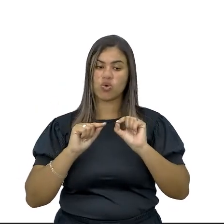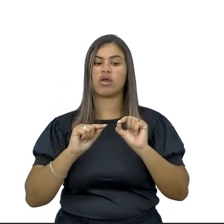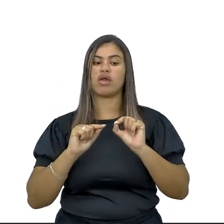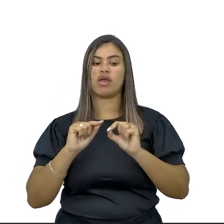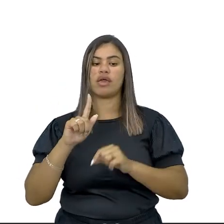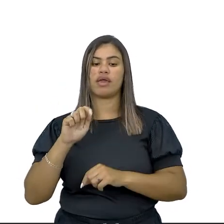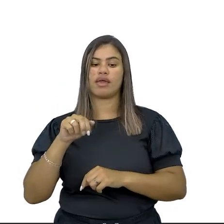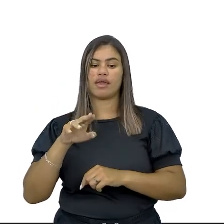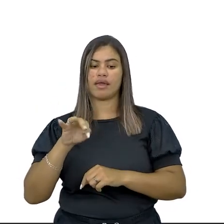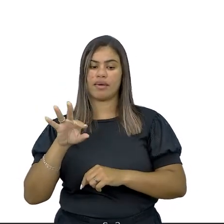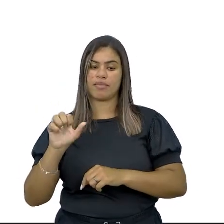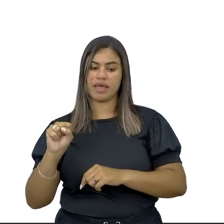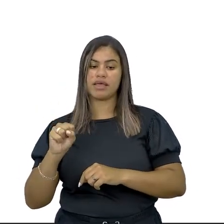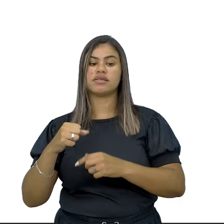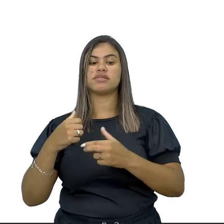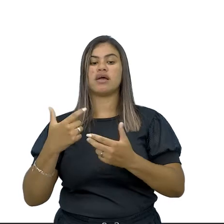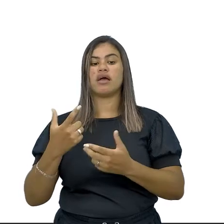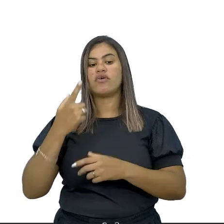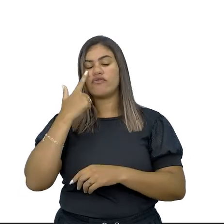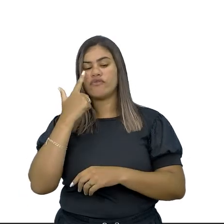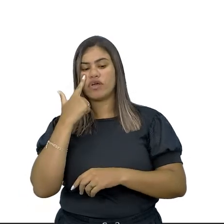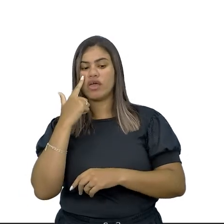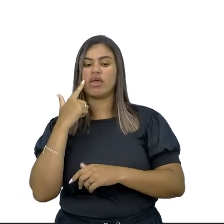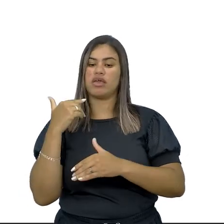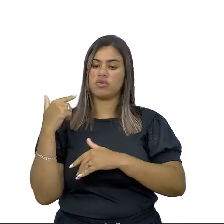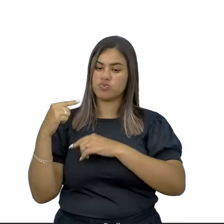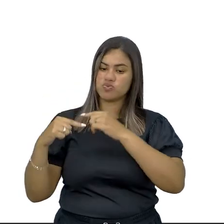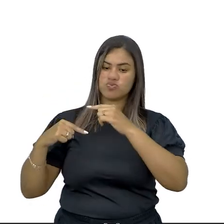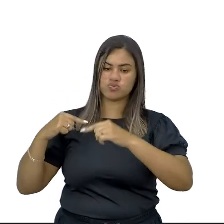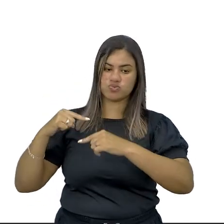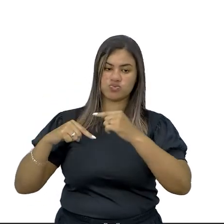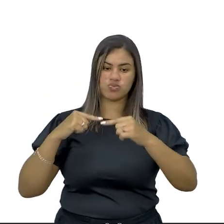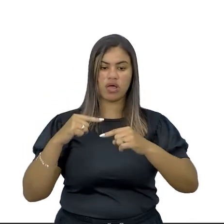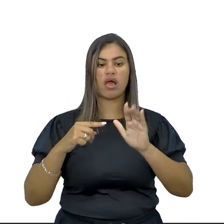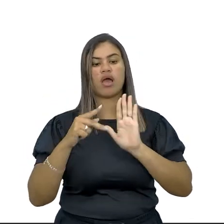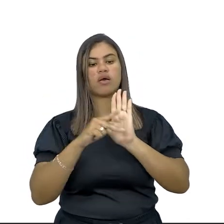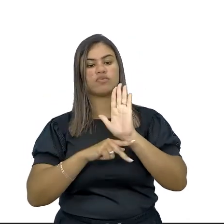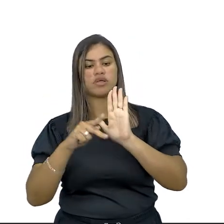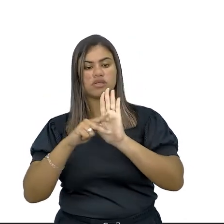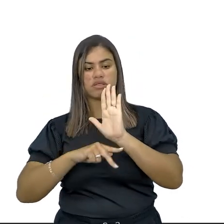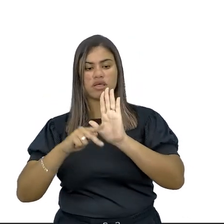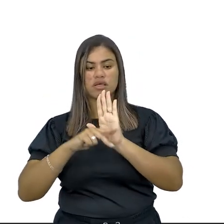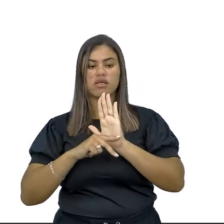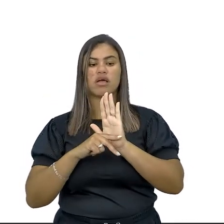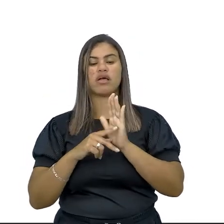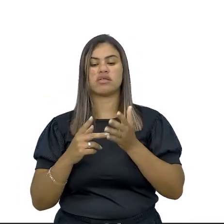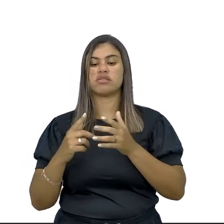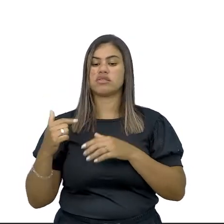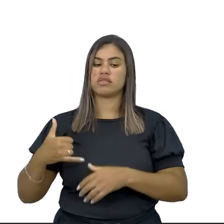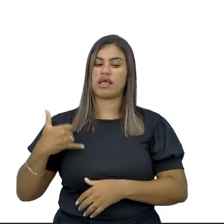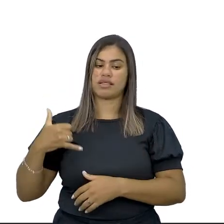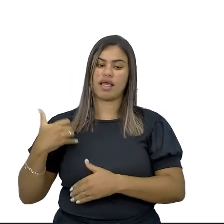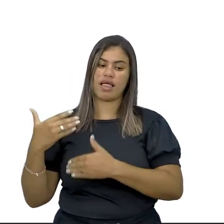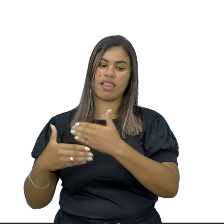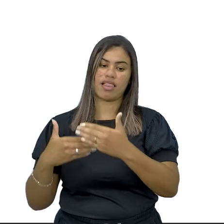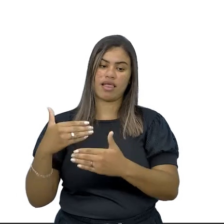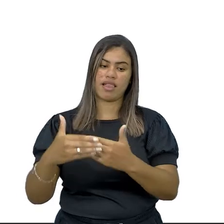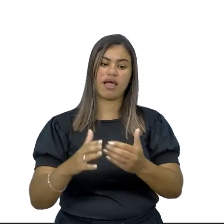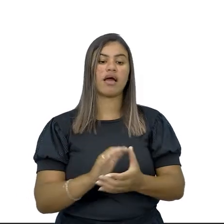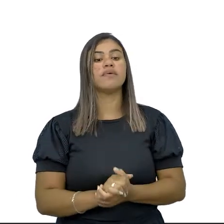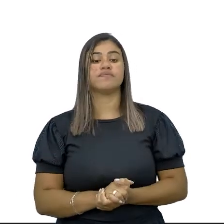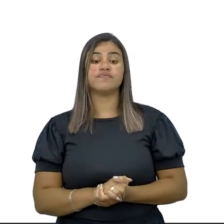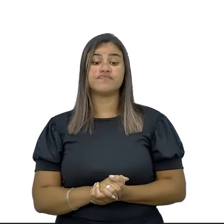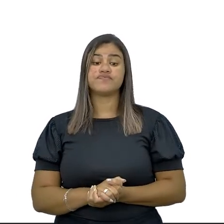à transmissão das características hereditárias, reconhecendo os princípios da hereditariedade, estabelecendo relações